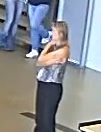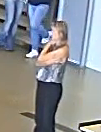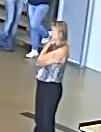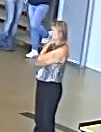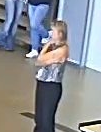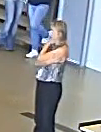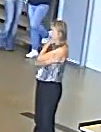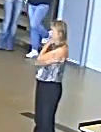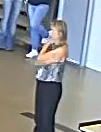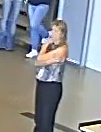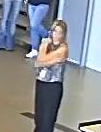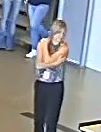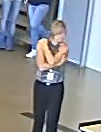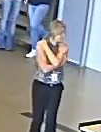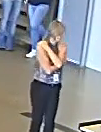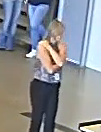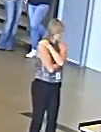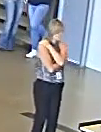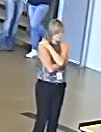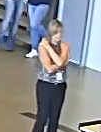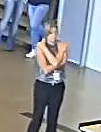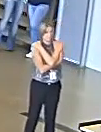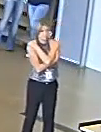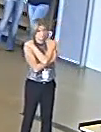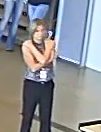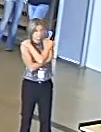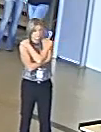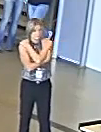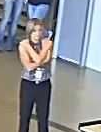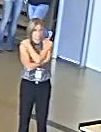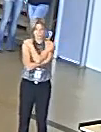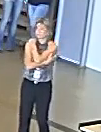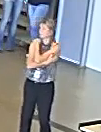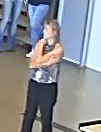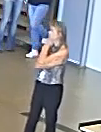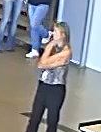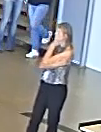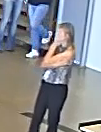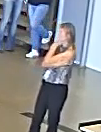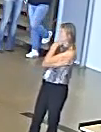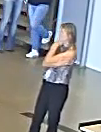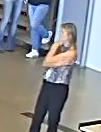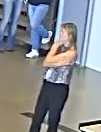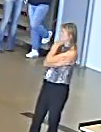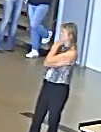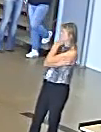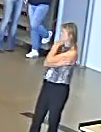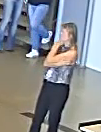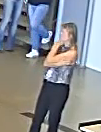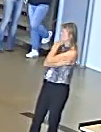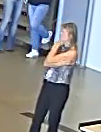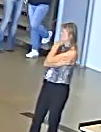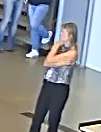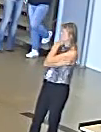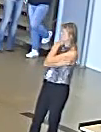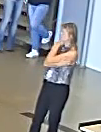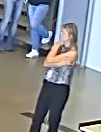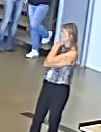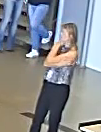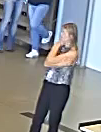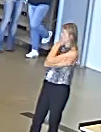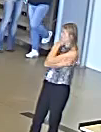sou neurodiverso, eu tenho visão astronômica, eu sou muito bom em cálculo. Recentemente eu